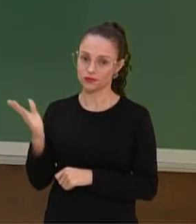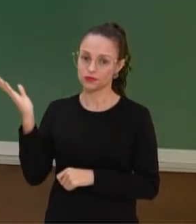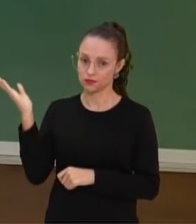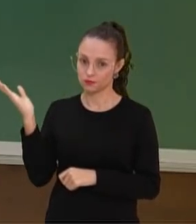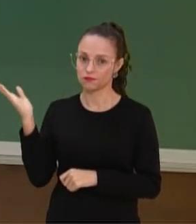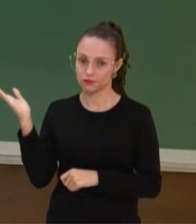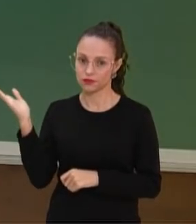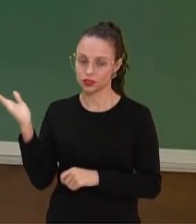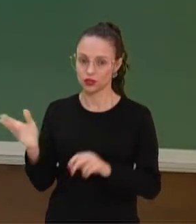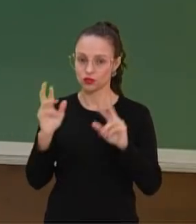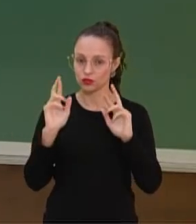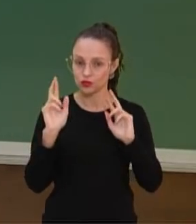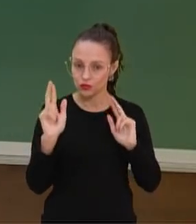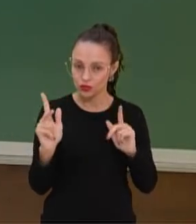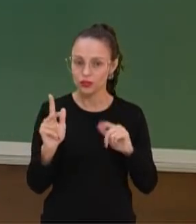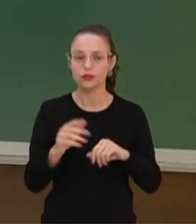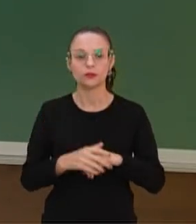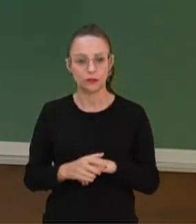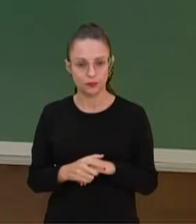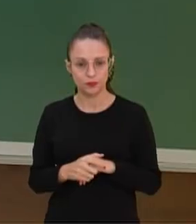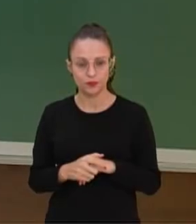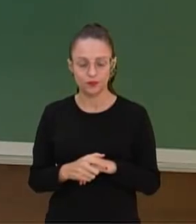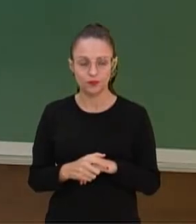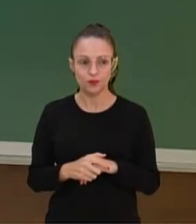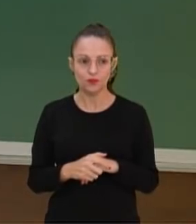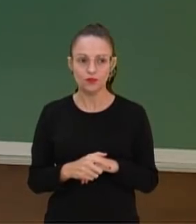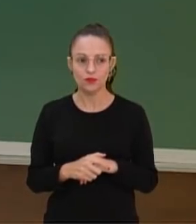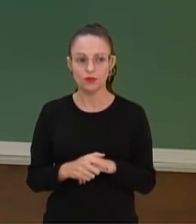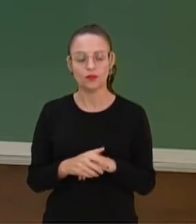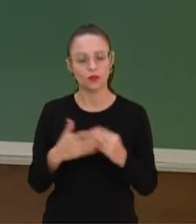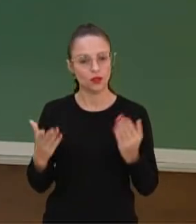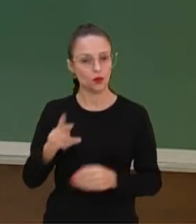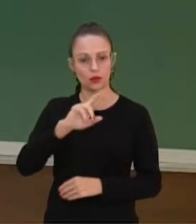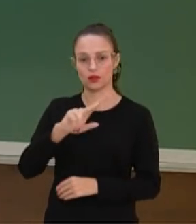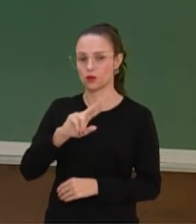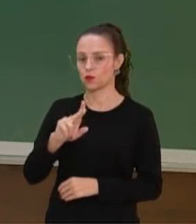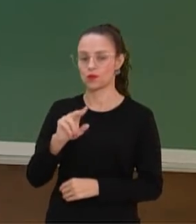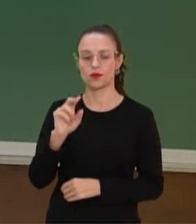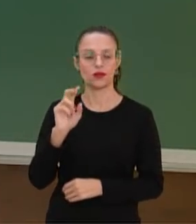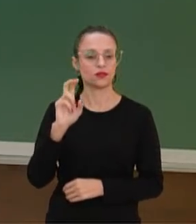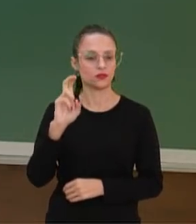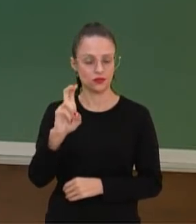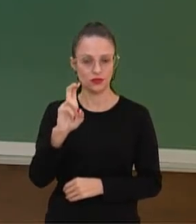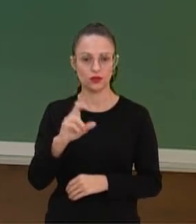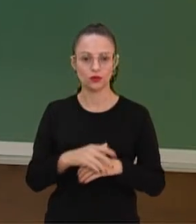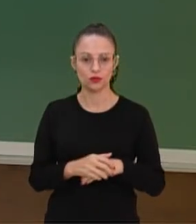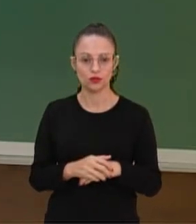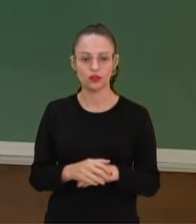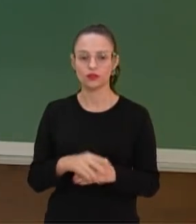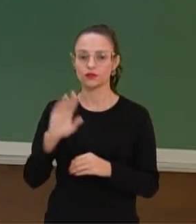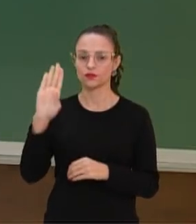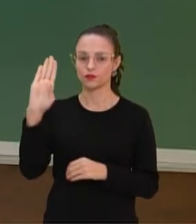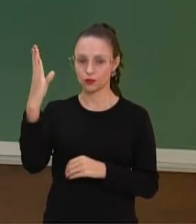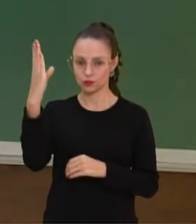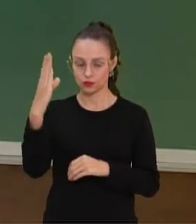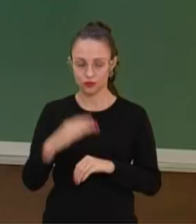aqui na minha expressão. Então, não é 5 essa igualdade,